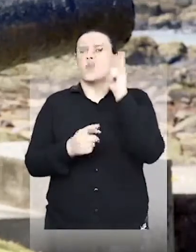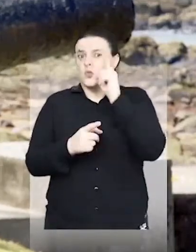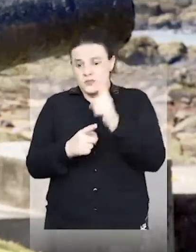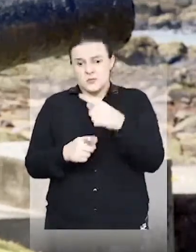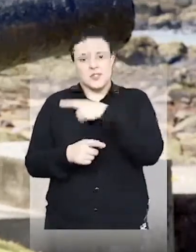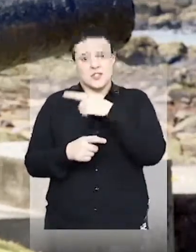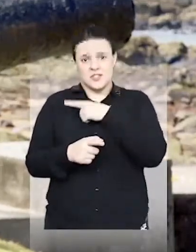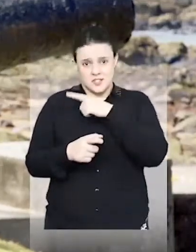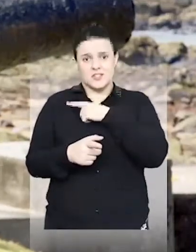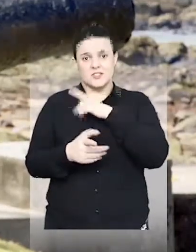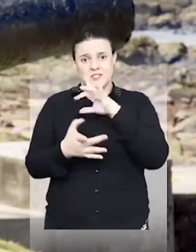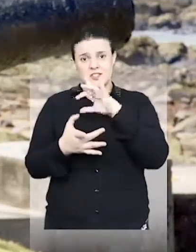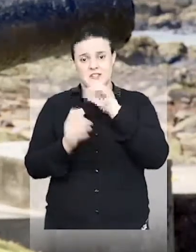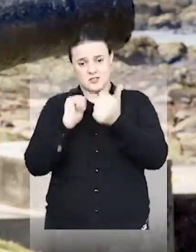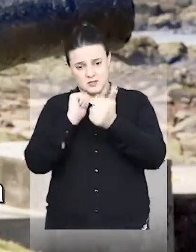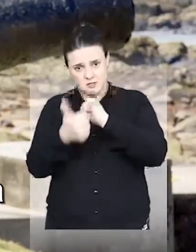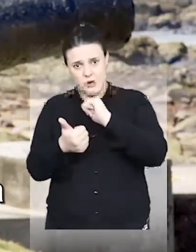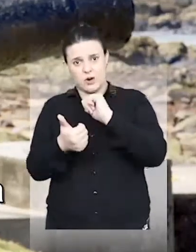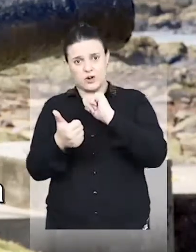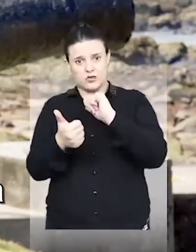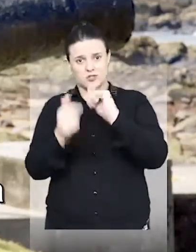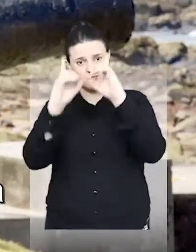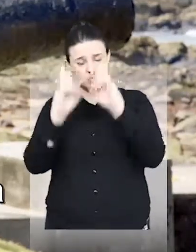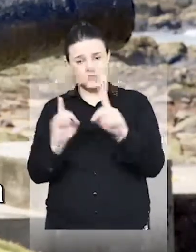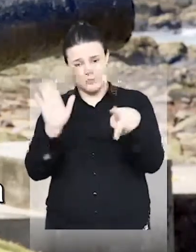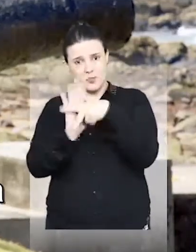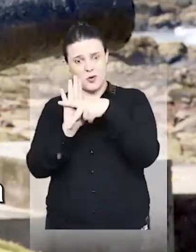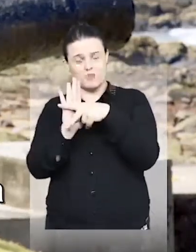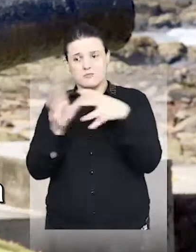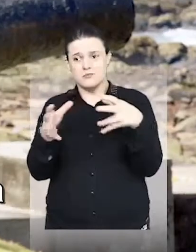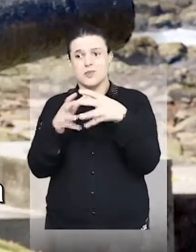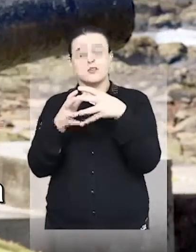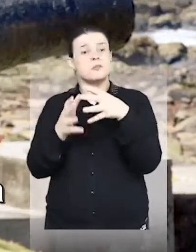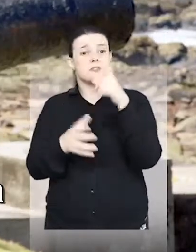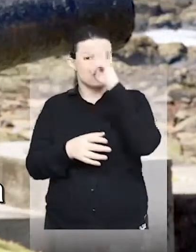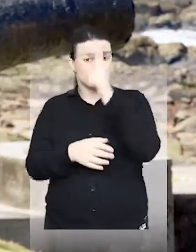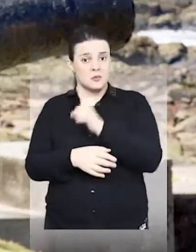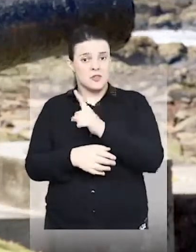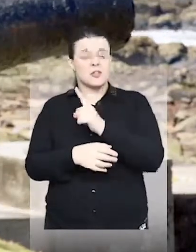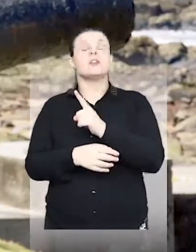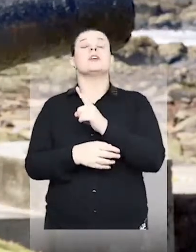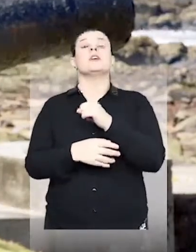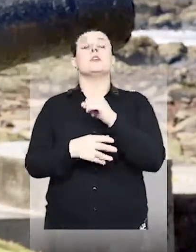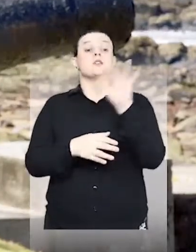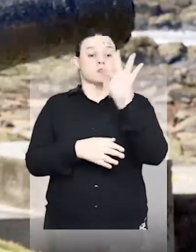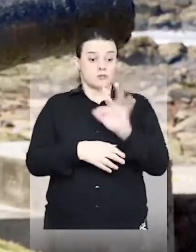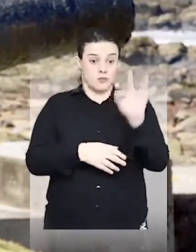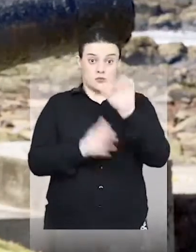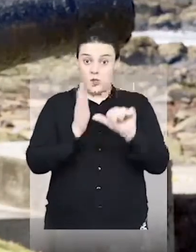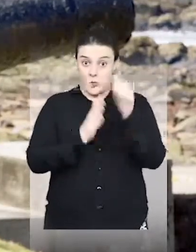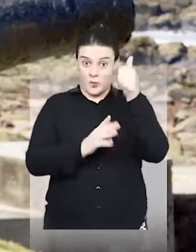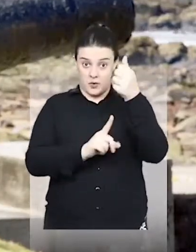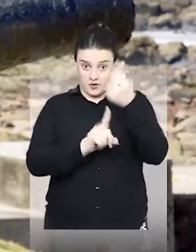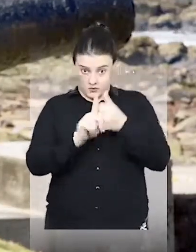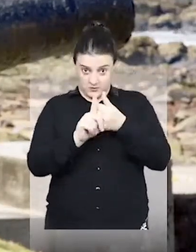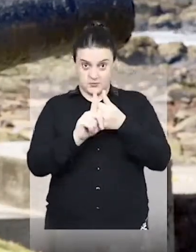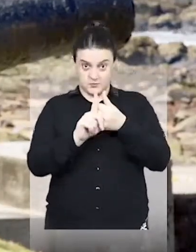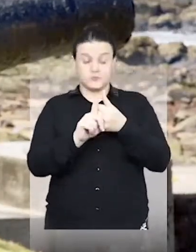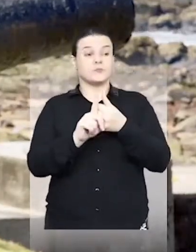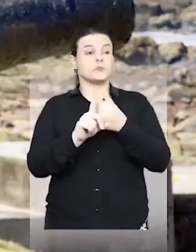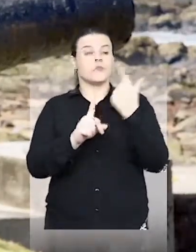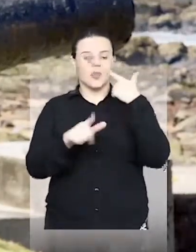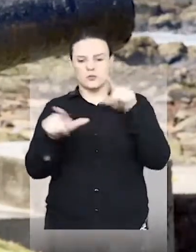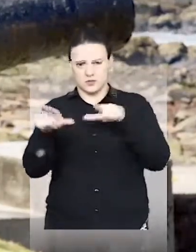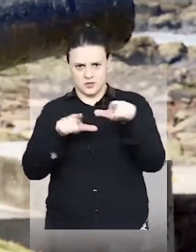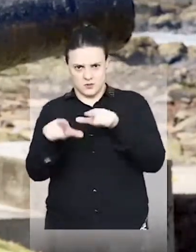não sabia que existia o paradesporto como uma profissão, nem sabia que existia paradesporto. Na faculdade, no meu primeiro período da faculdade,